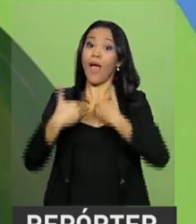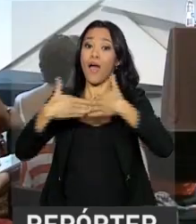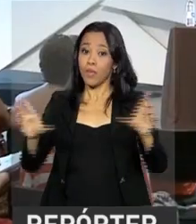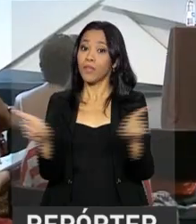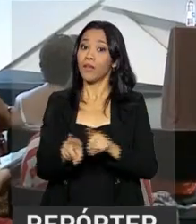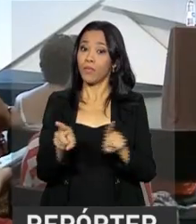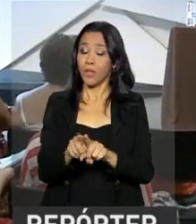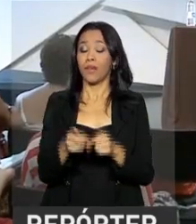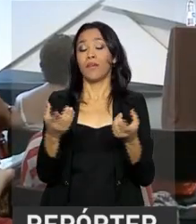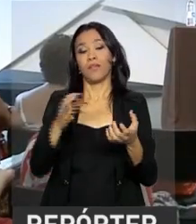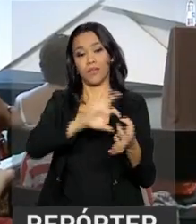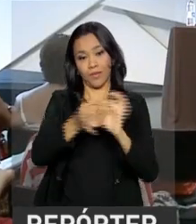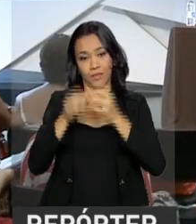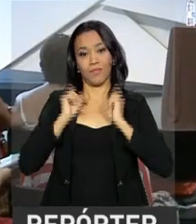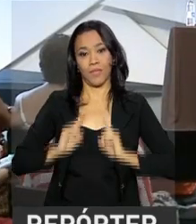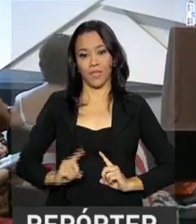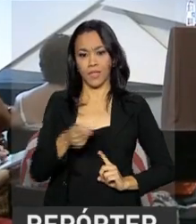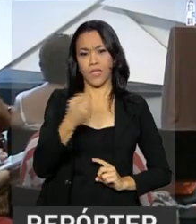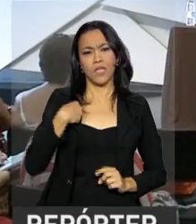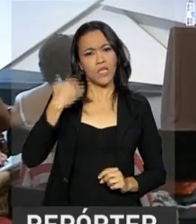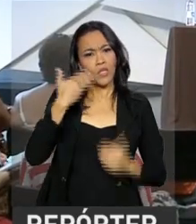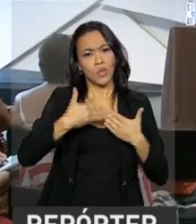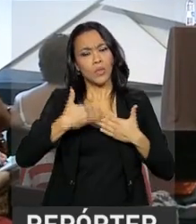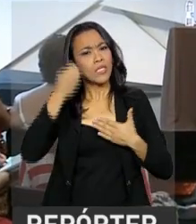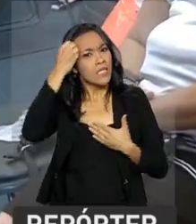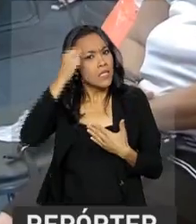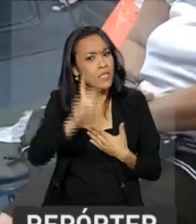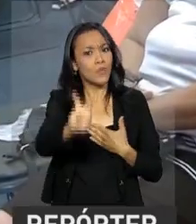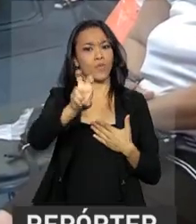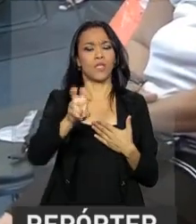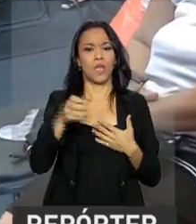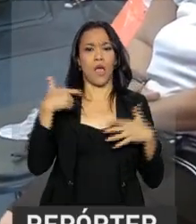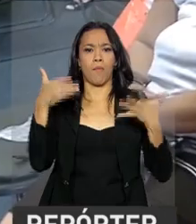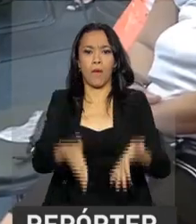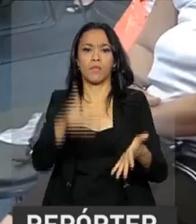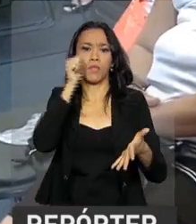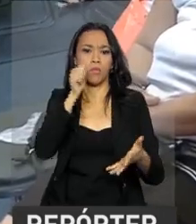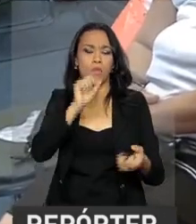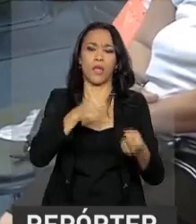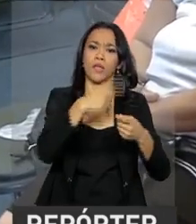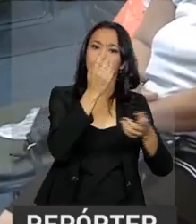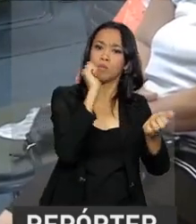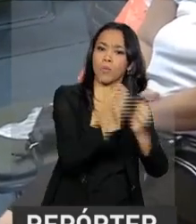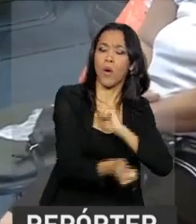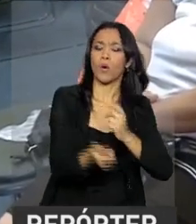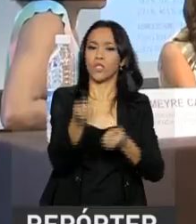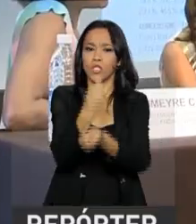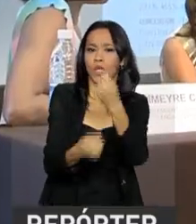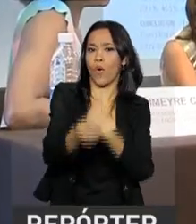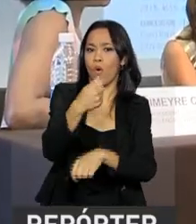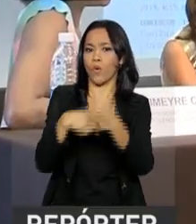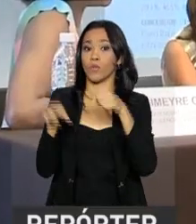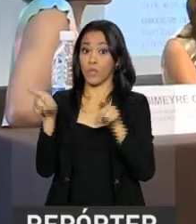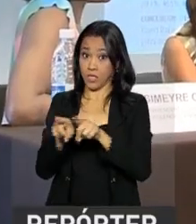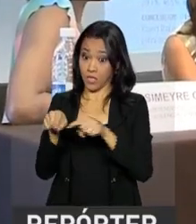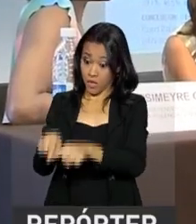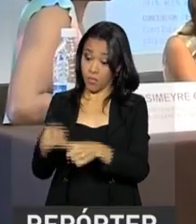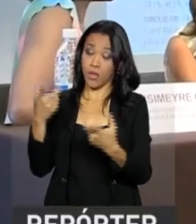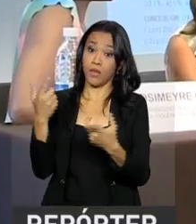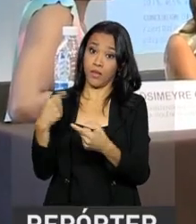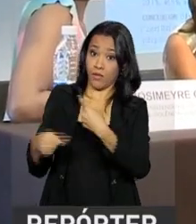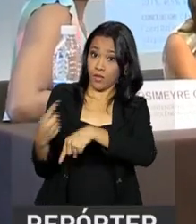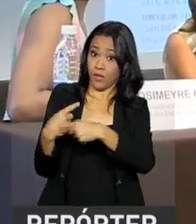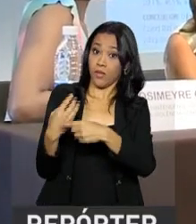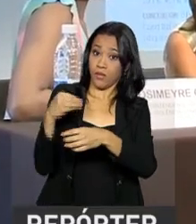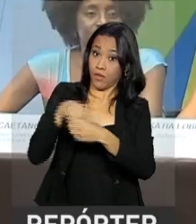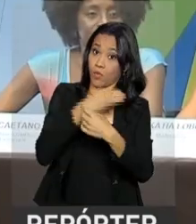Paralimpíadas. Durante 5 dias, a participação das mulheres no esporte, nos negócios e na vida pública foi debatida em um